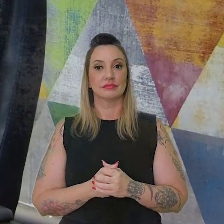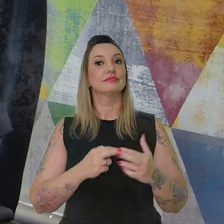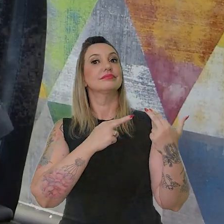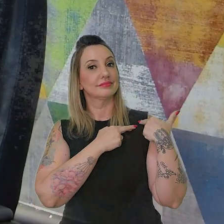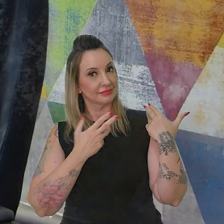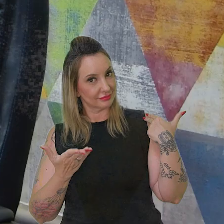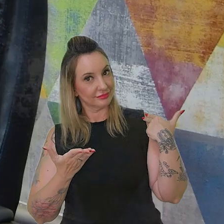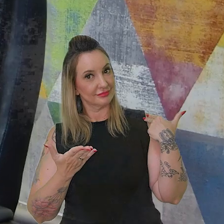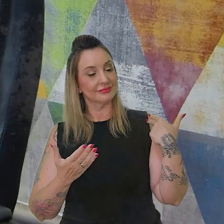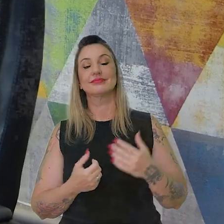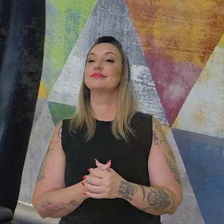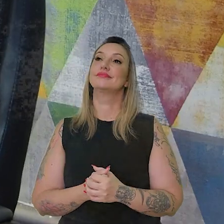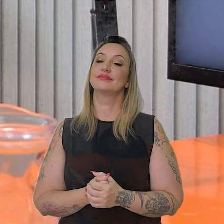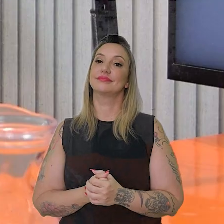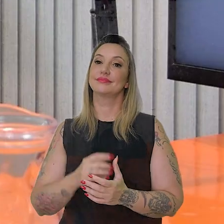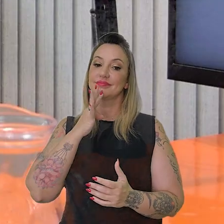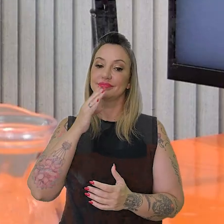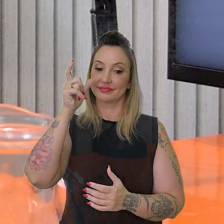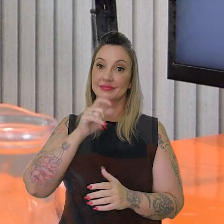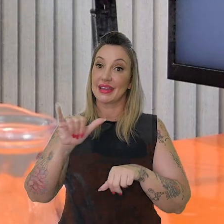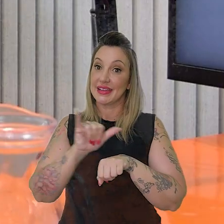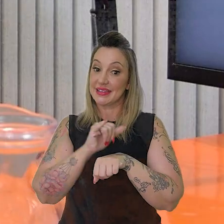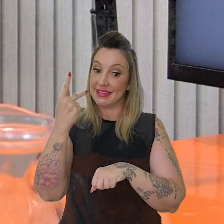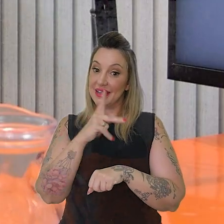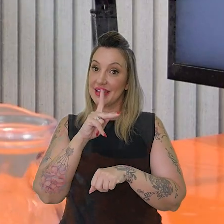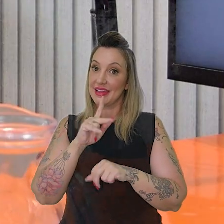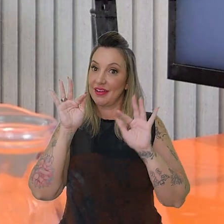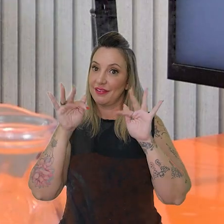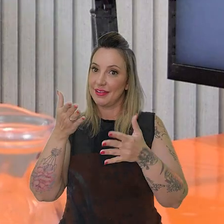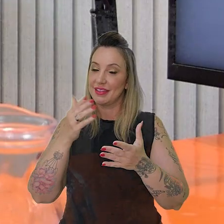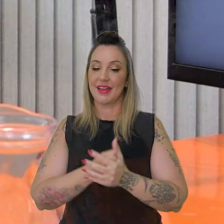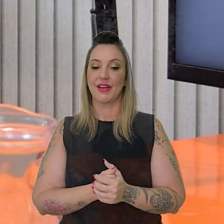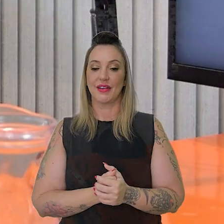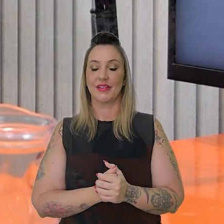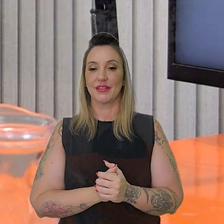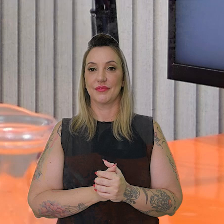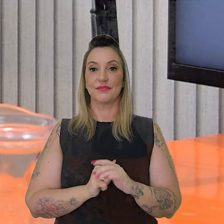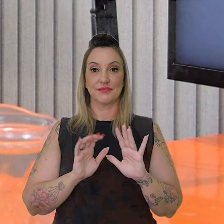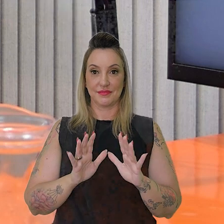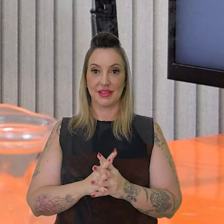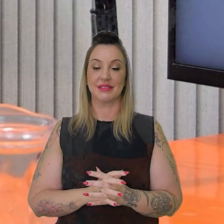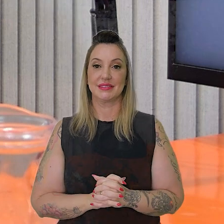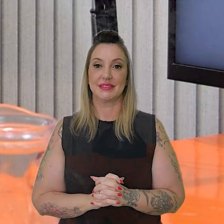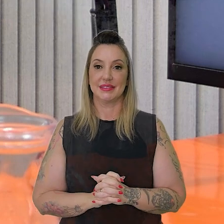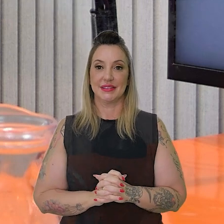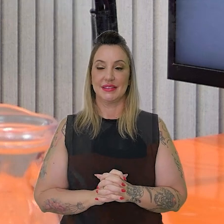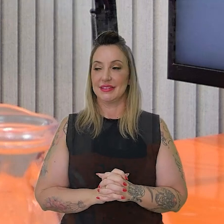ser uma responsabilidade da pessoa tá reconhecendo a estratégia dela lá no final sim